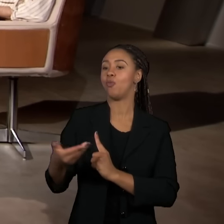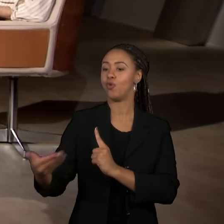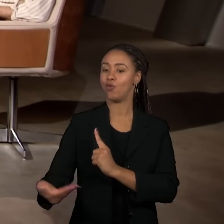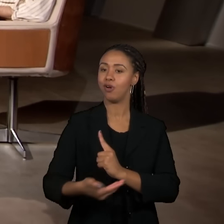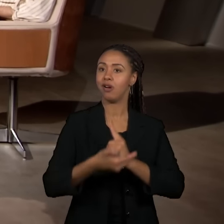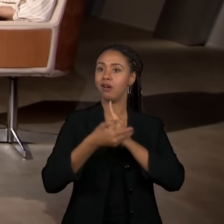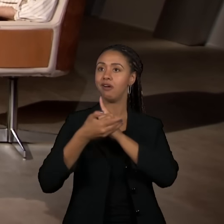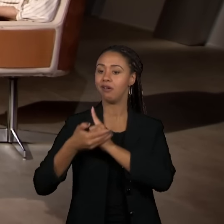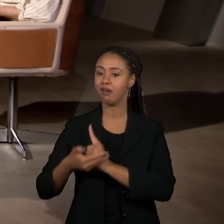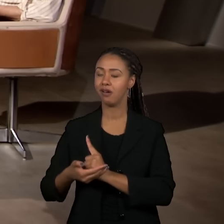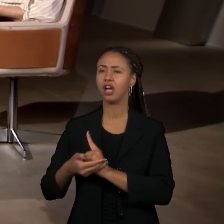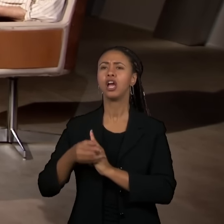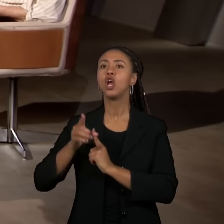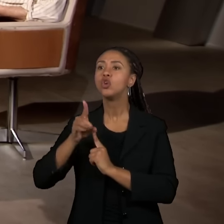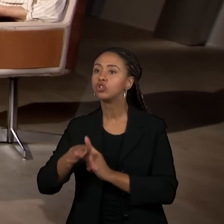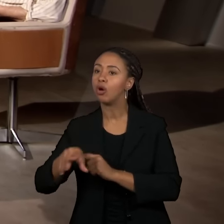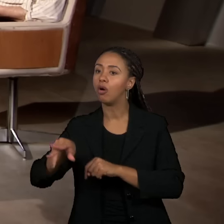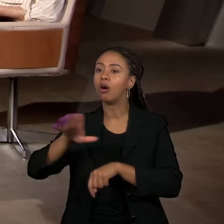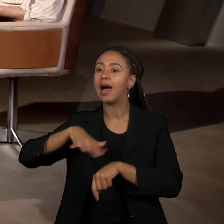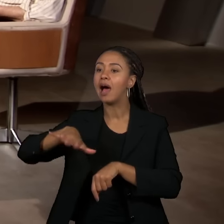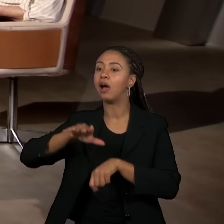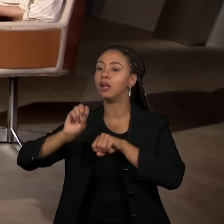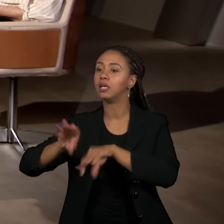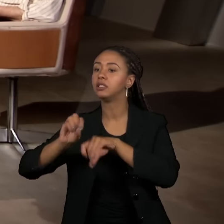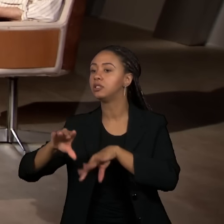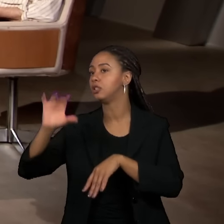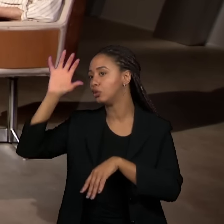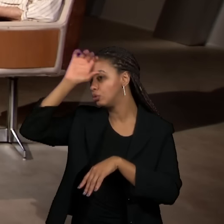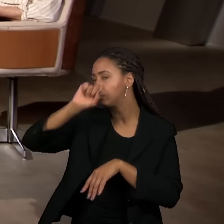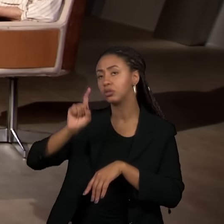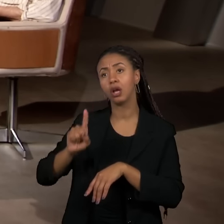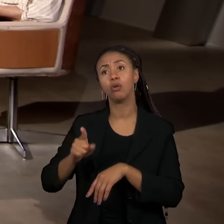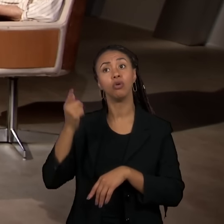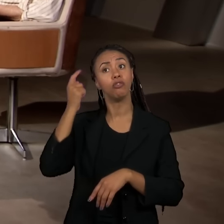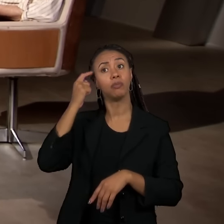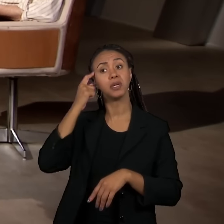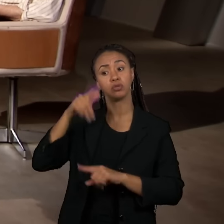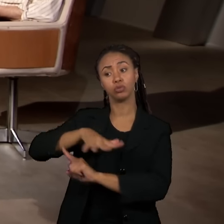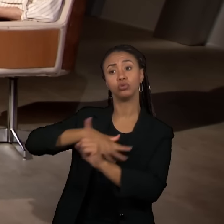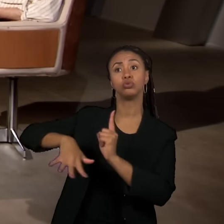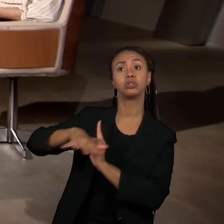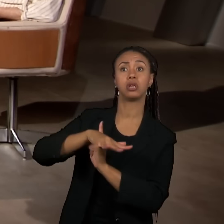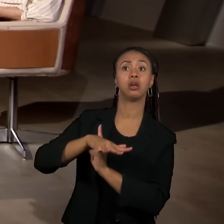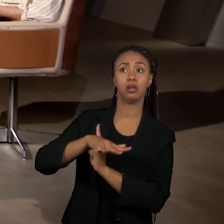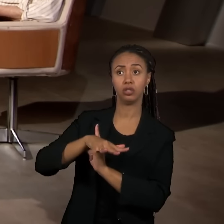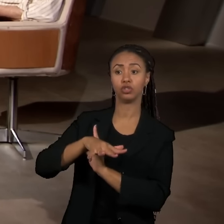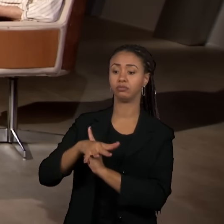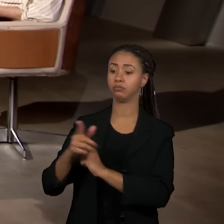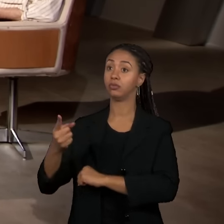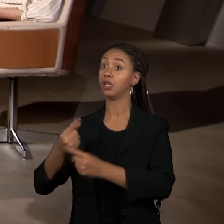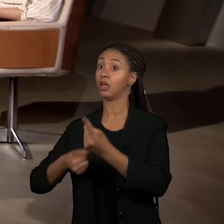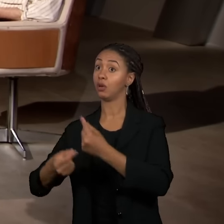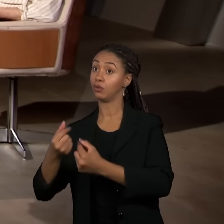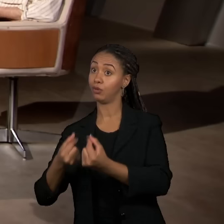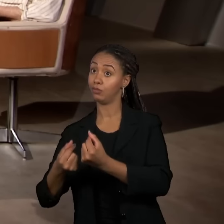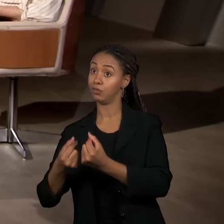e cognitivo vamos dizer assim né você entra no ponto de vista social econômico